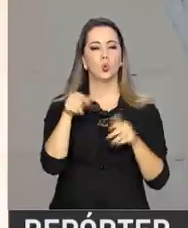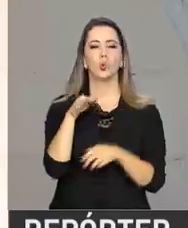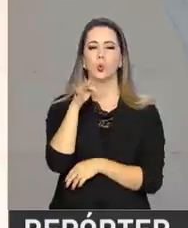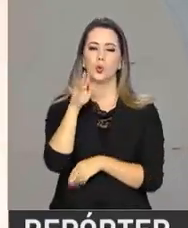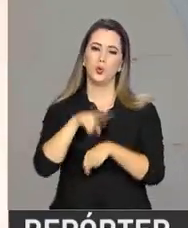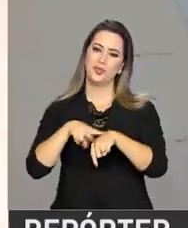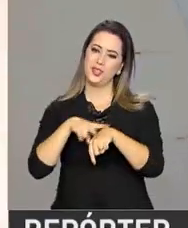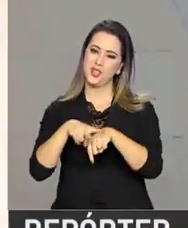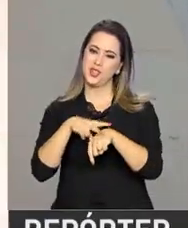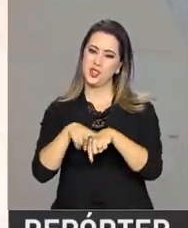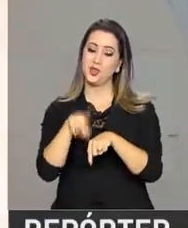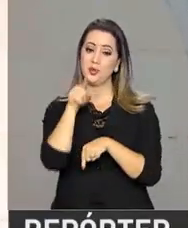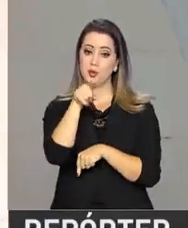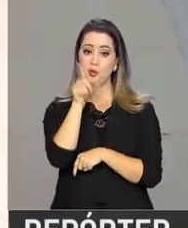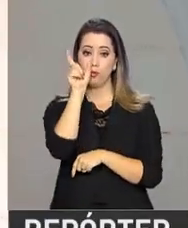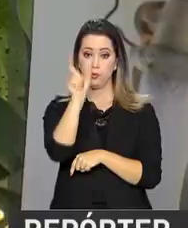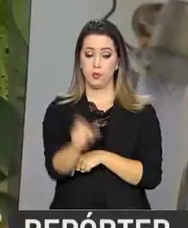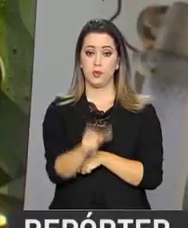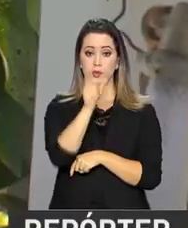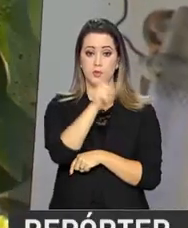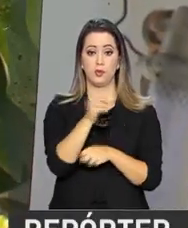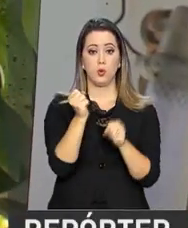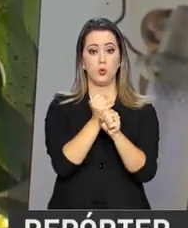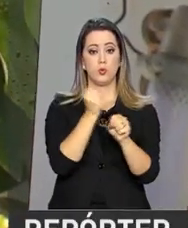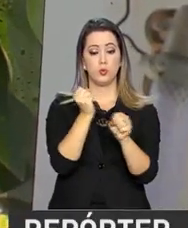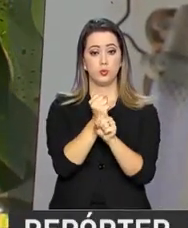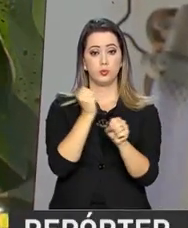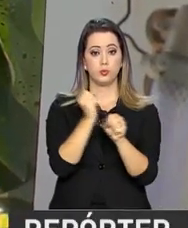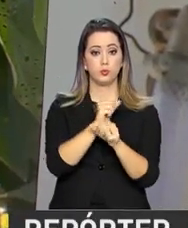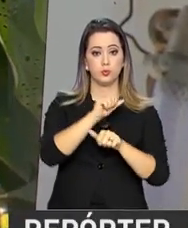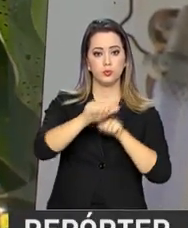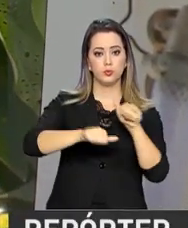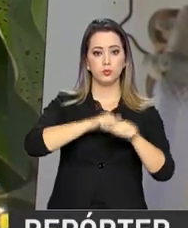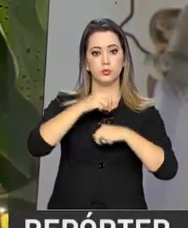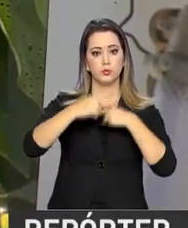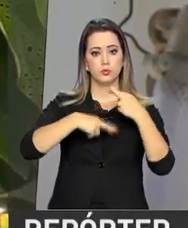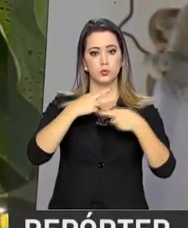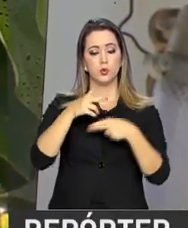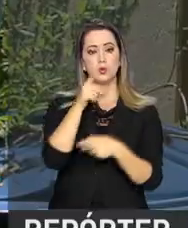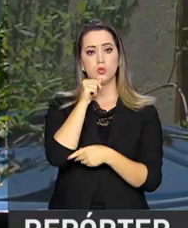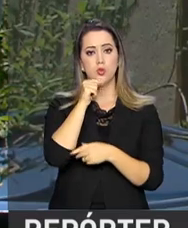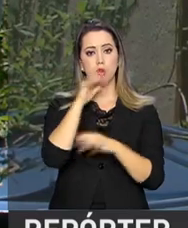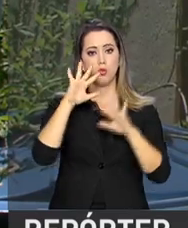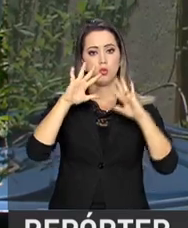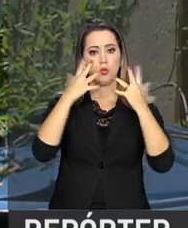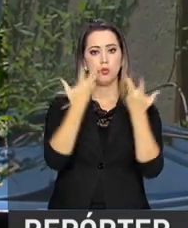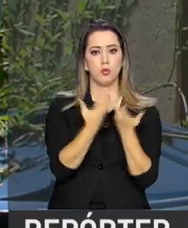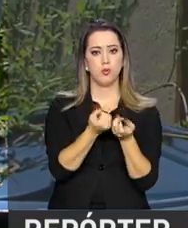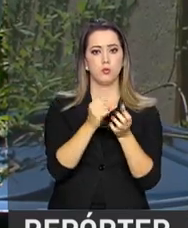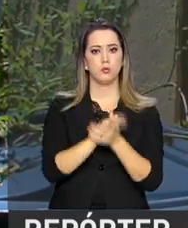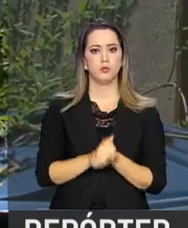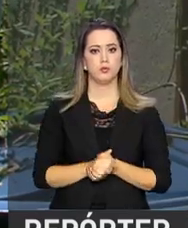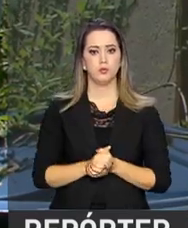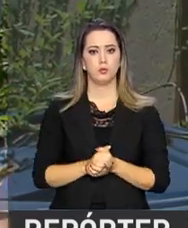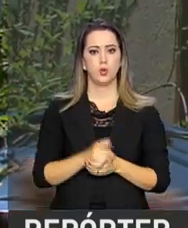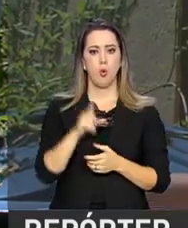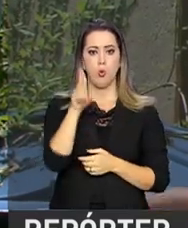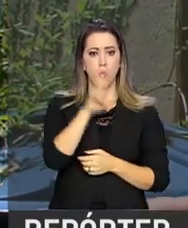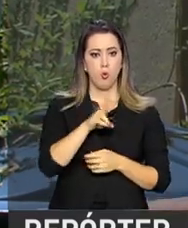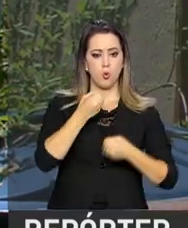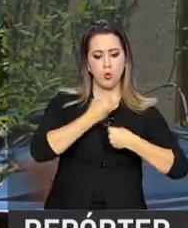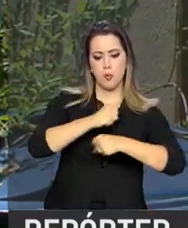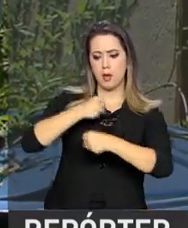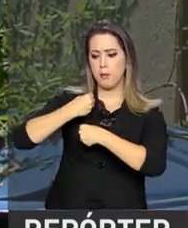verdinho. Isso porque o bancário aposentado construiu um sistema de reaproveitamento de água da chuva. Para limpeza, para